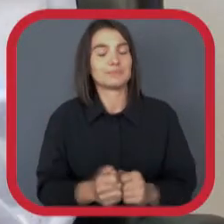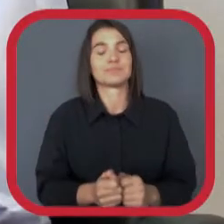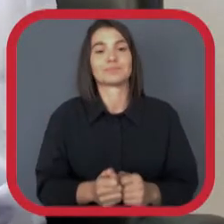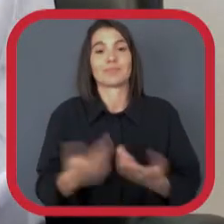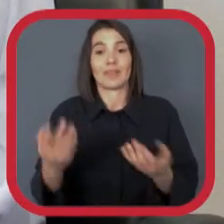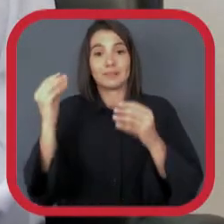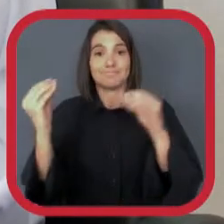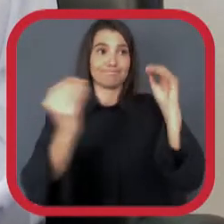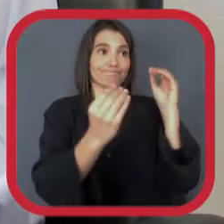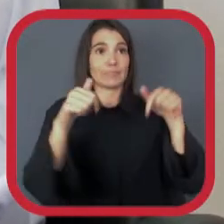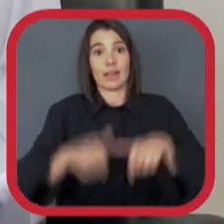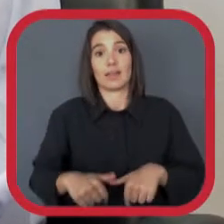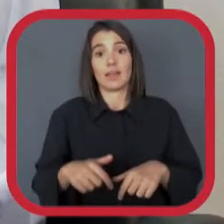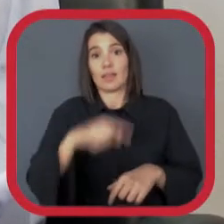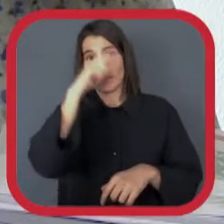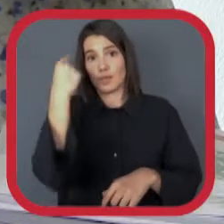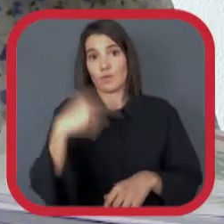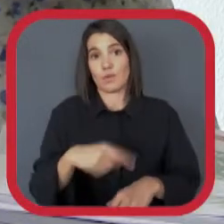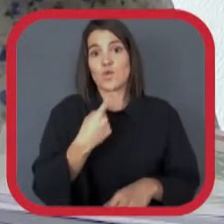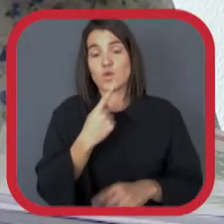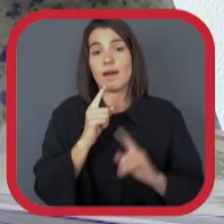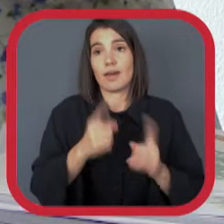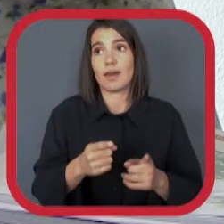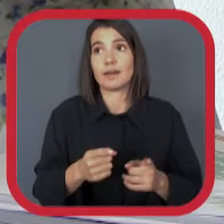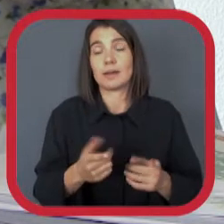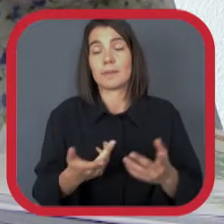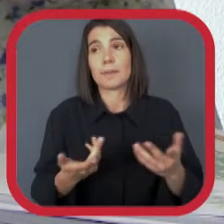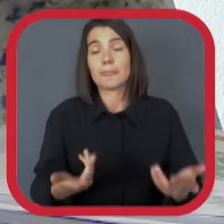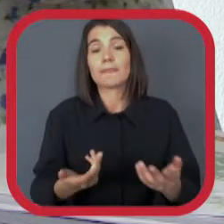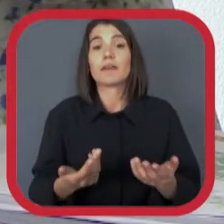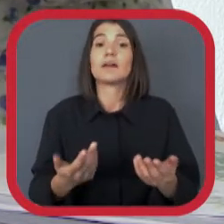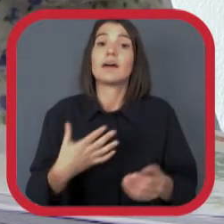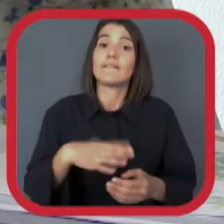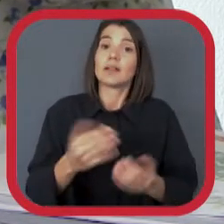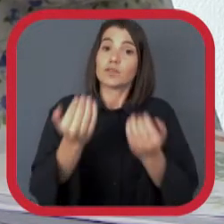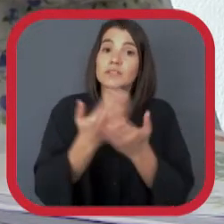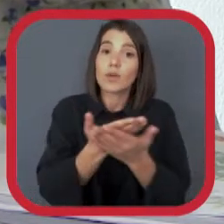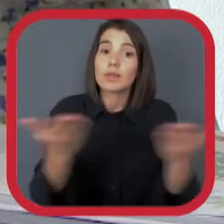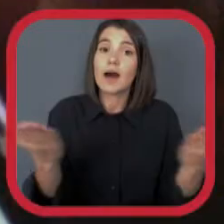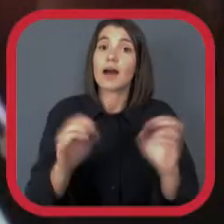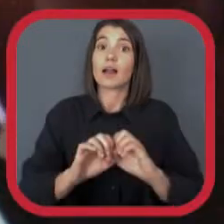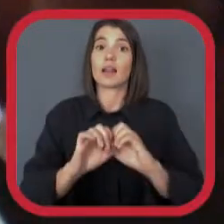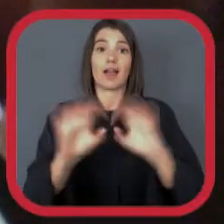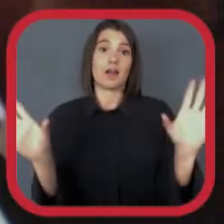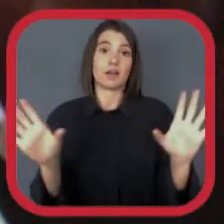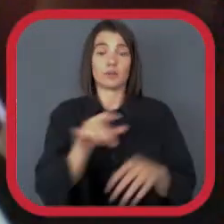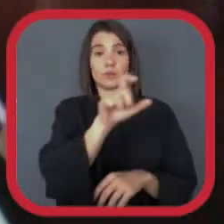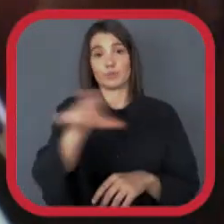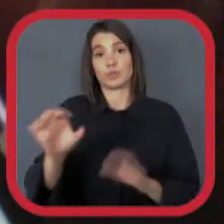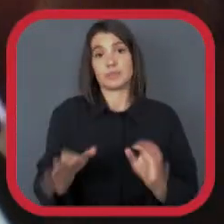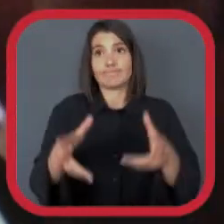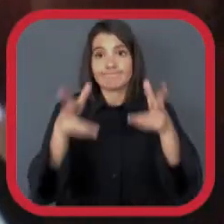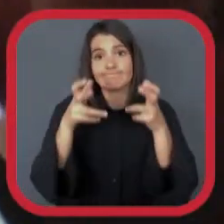deste lado. A grande dificuldade é que a mensagem chegue sem ruído aos